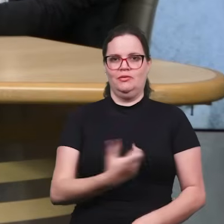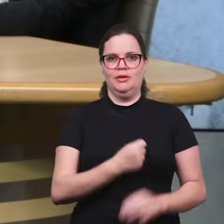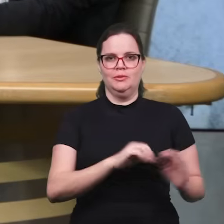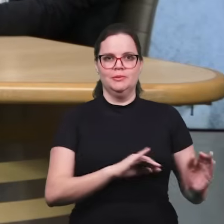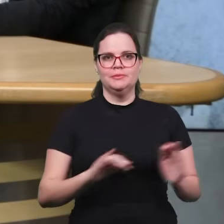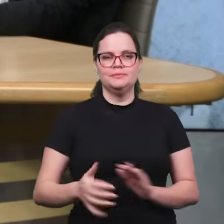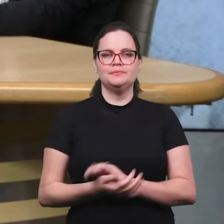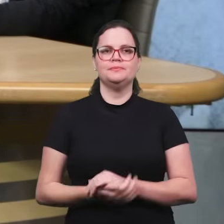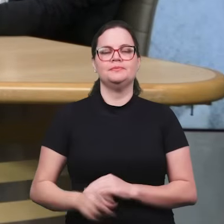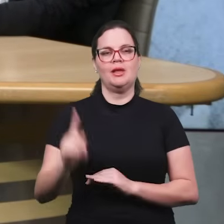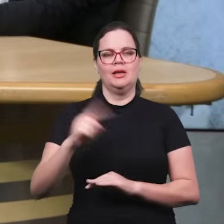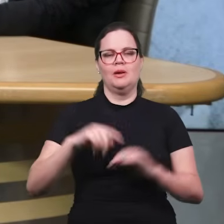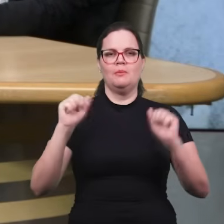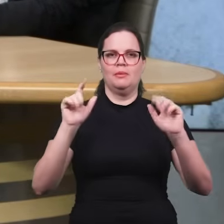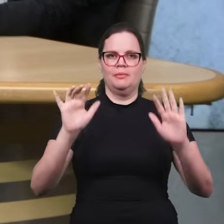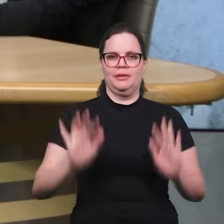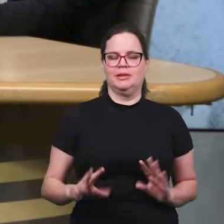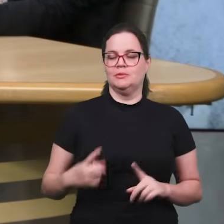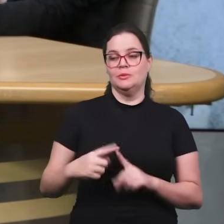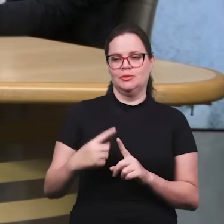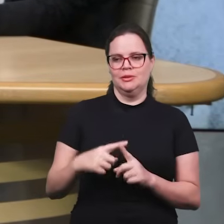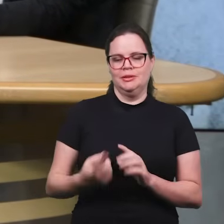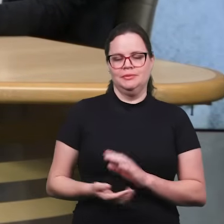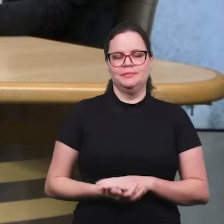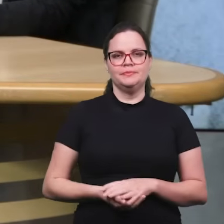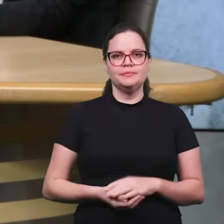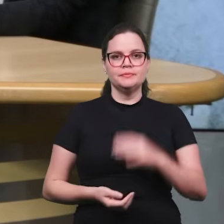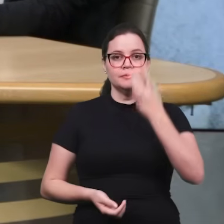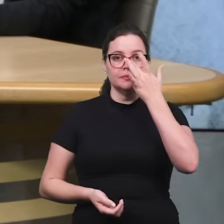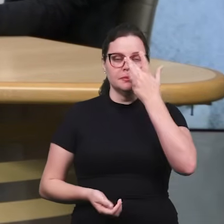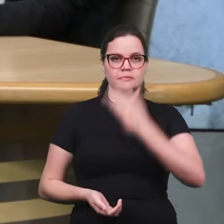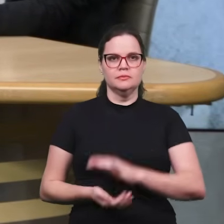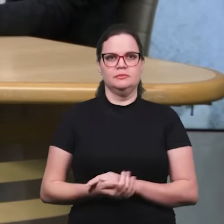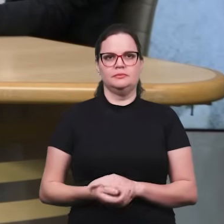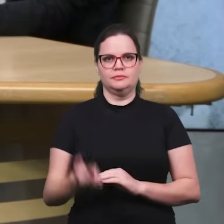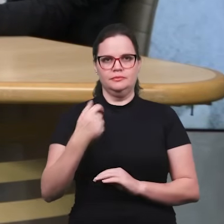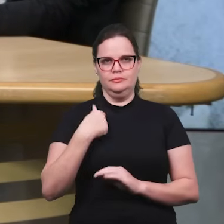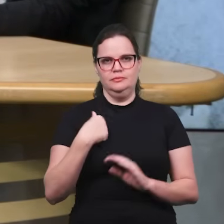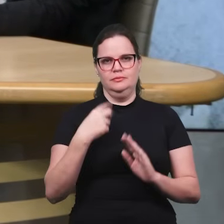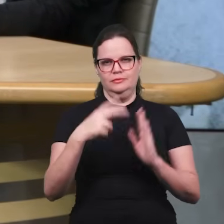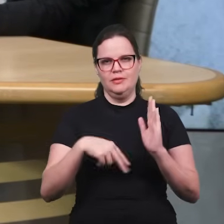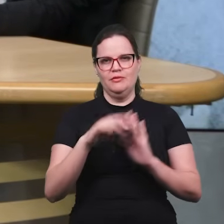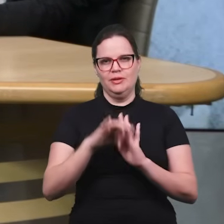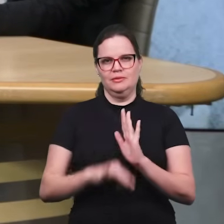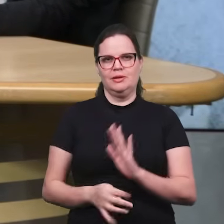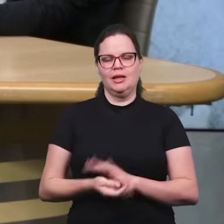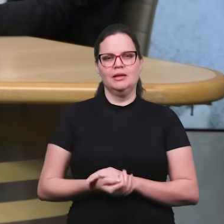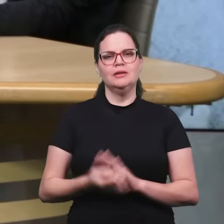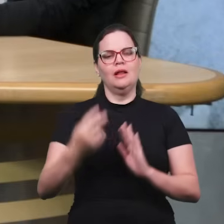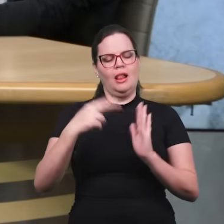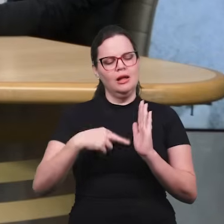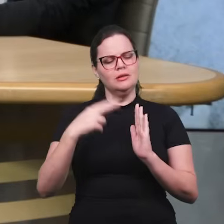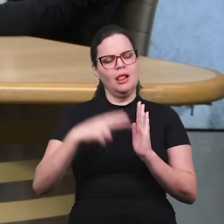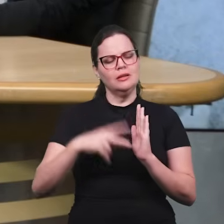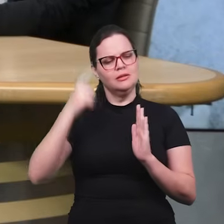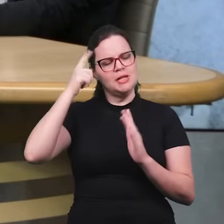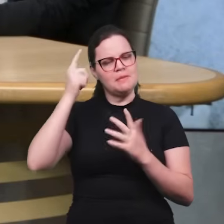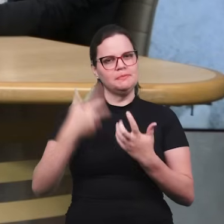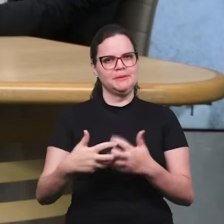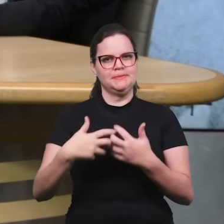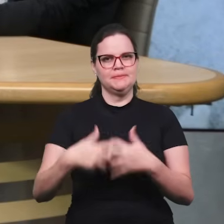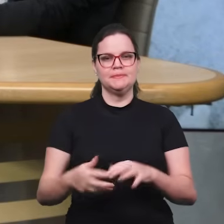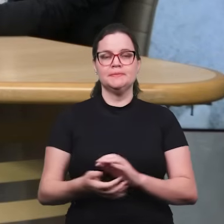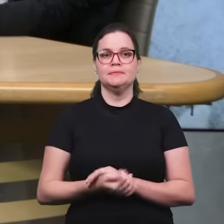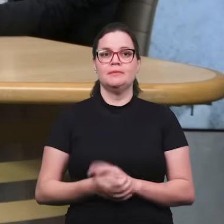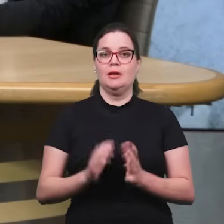isso é uma bênção porque quando eu estava lendo esse texto, relendo assim, e